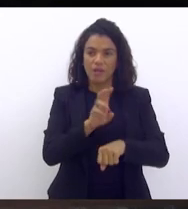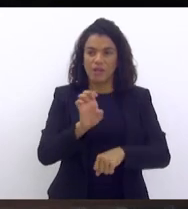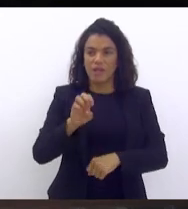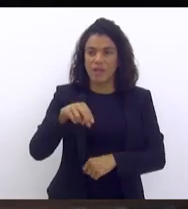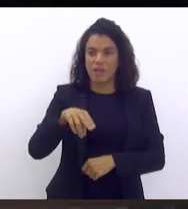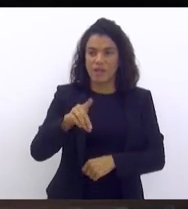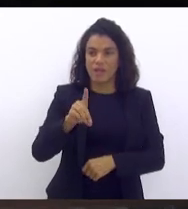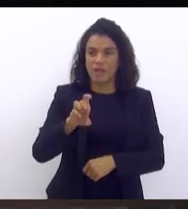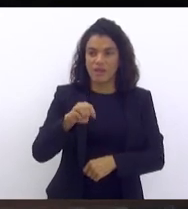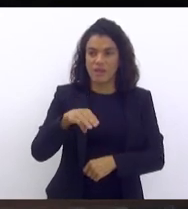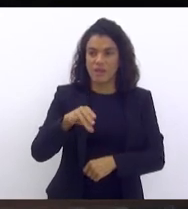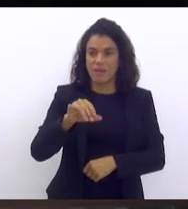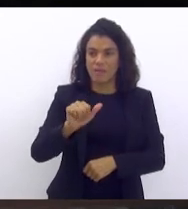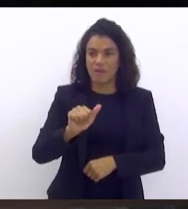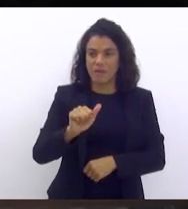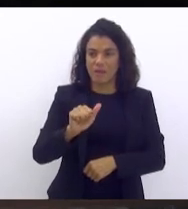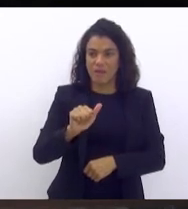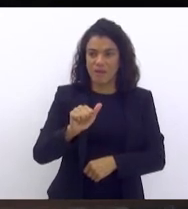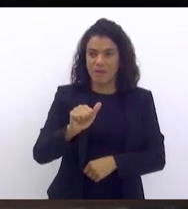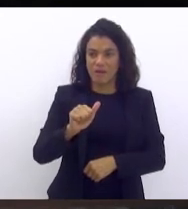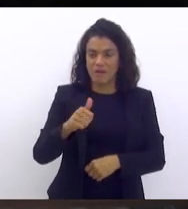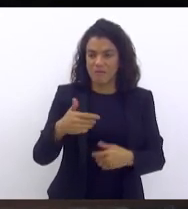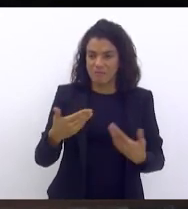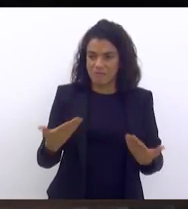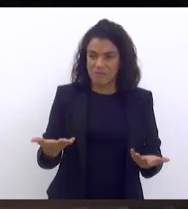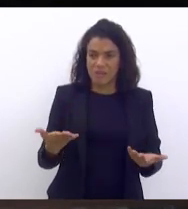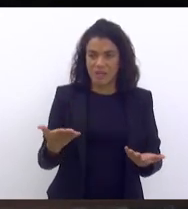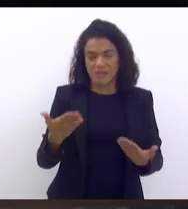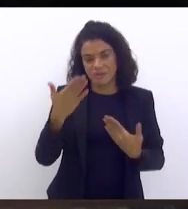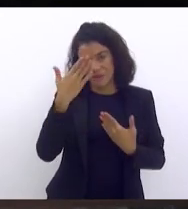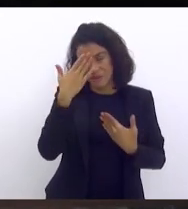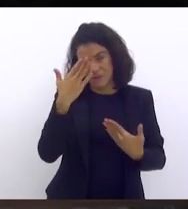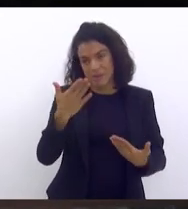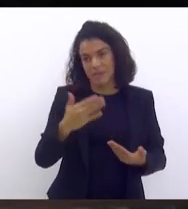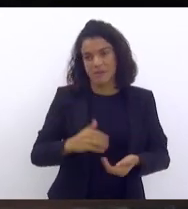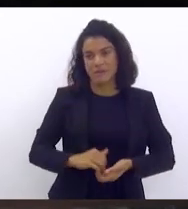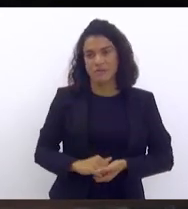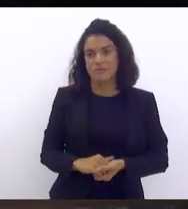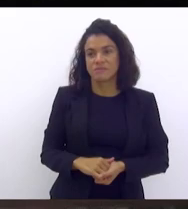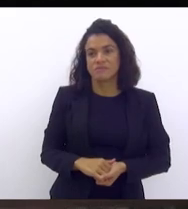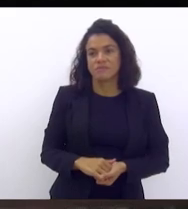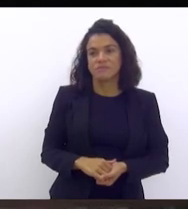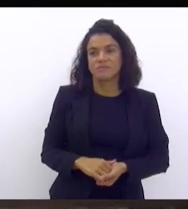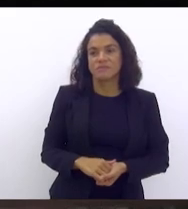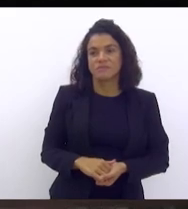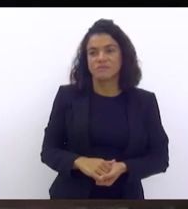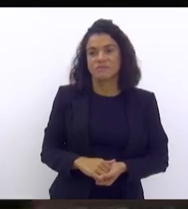e também o agente de saúde pública. E é isso. Obrigada.